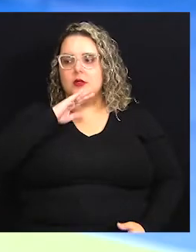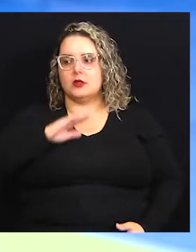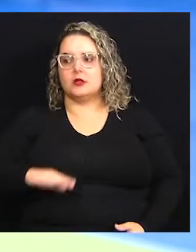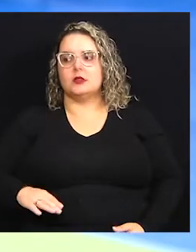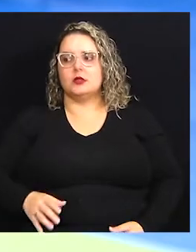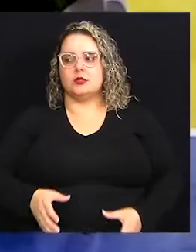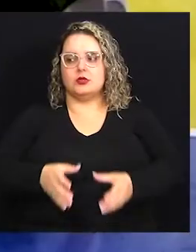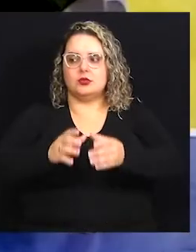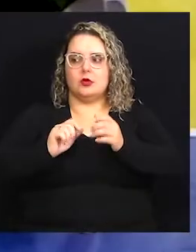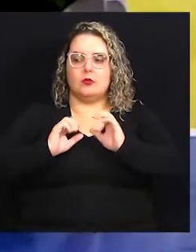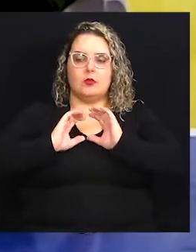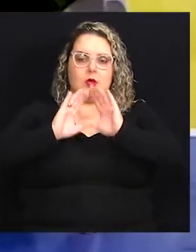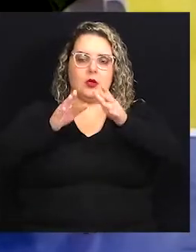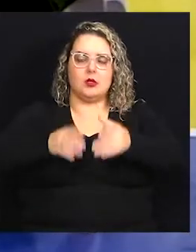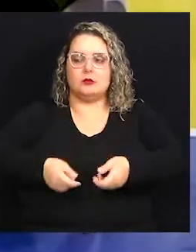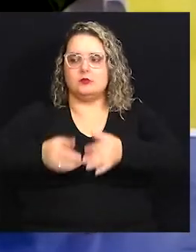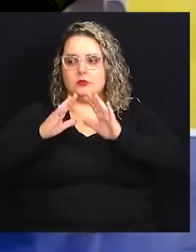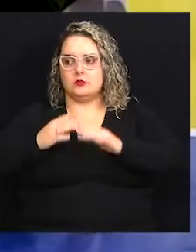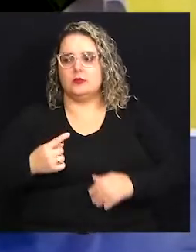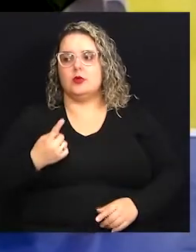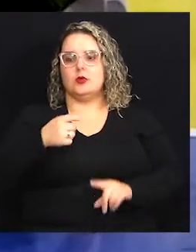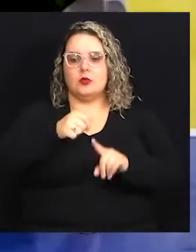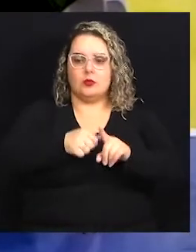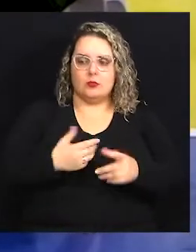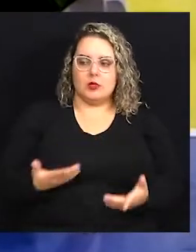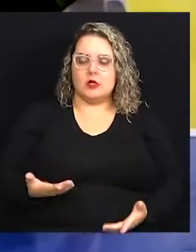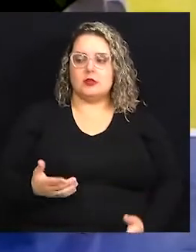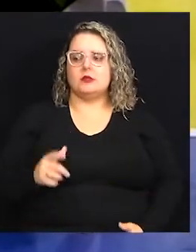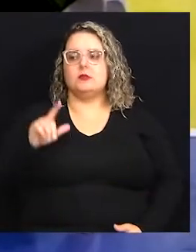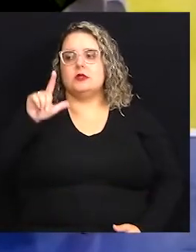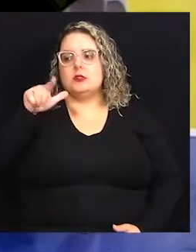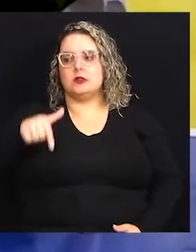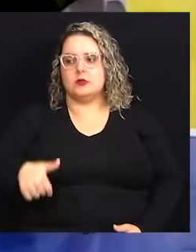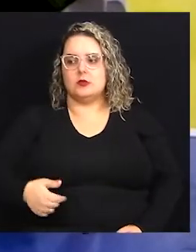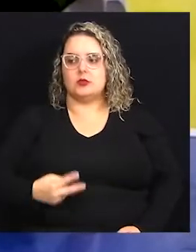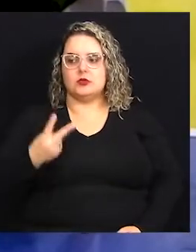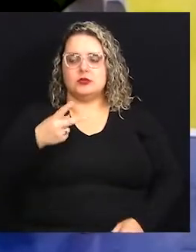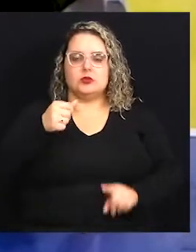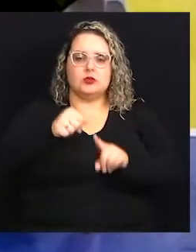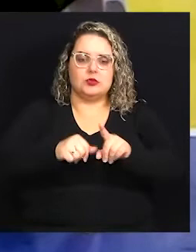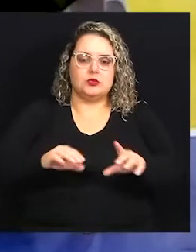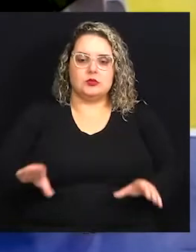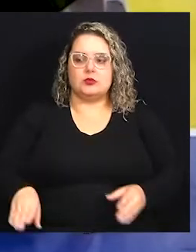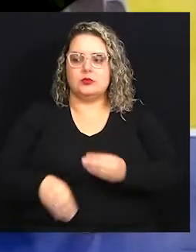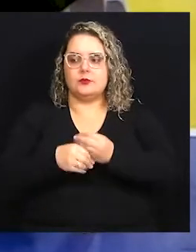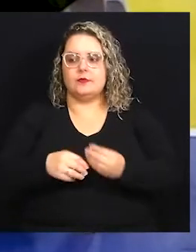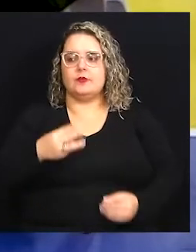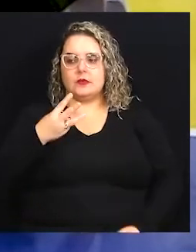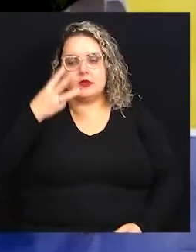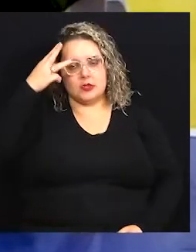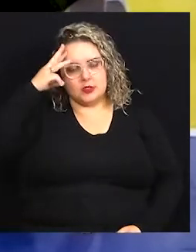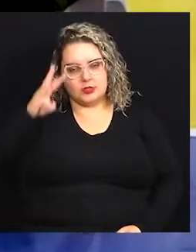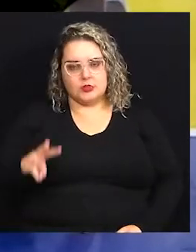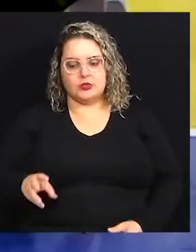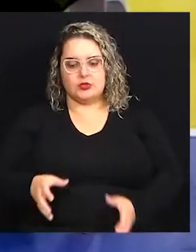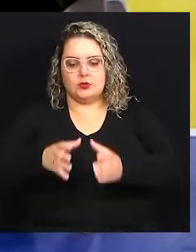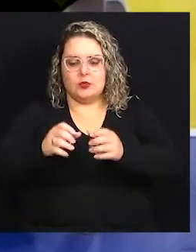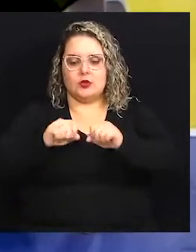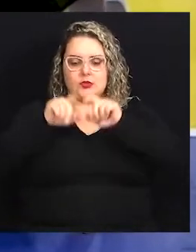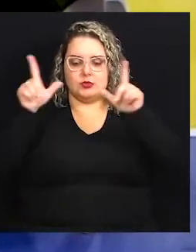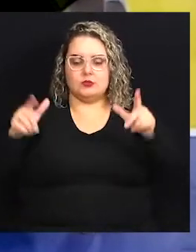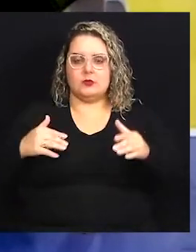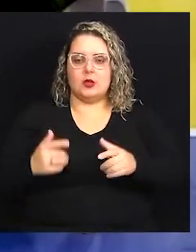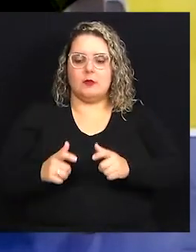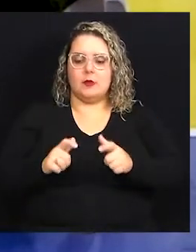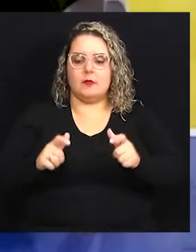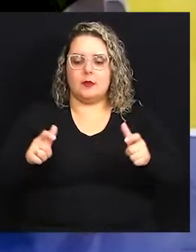bola. Vamos fazer aproximadamente 1 mês isso aí, para depois, no segundo mês, você acrescentar 3 dias de bola de manhã. Aí você